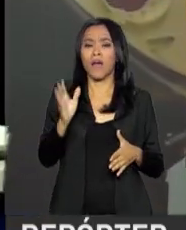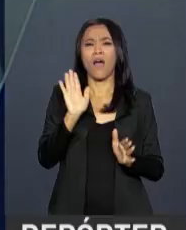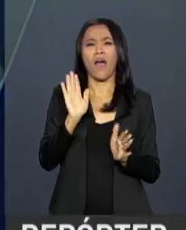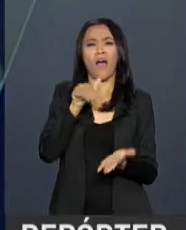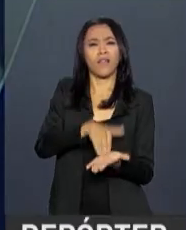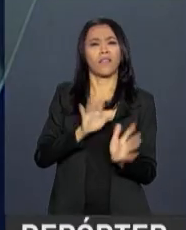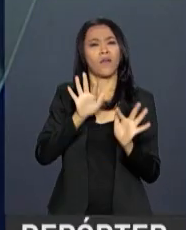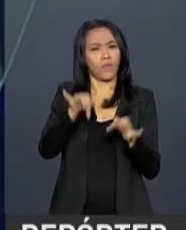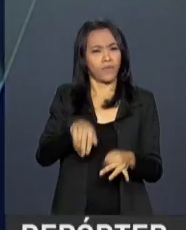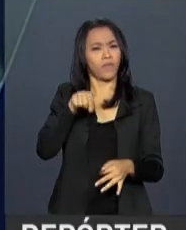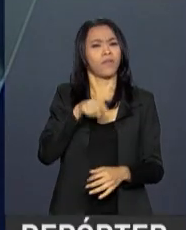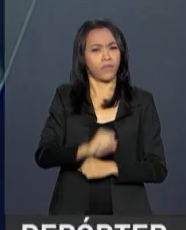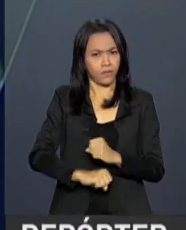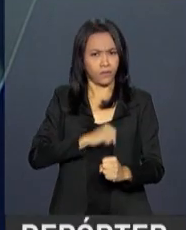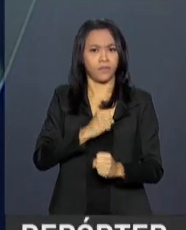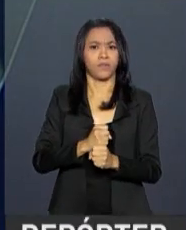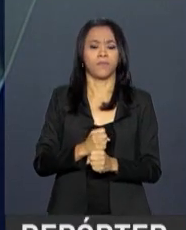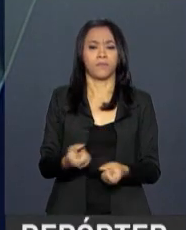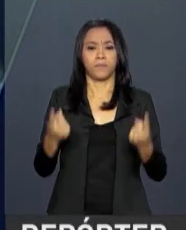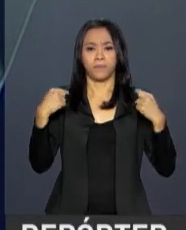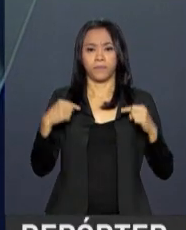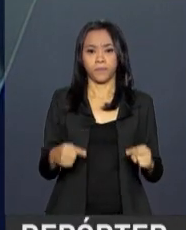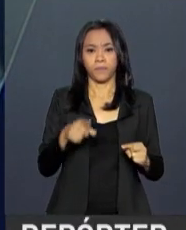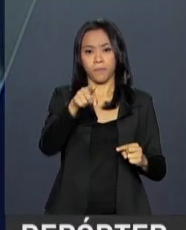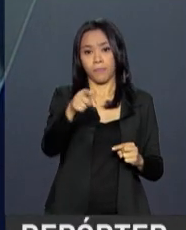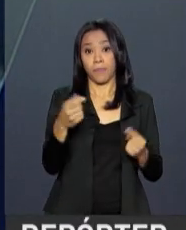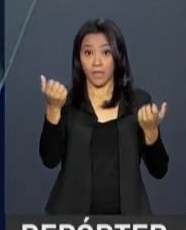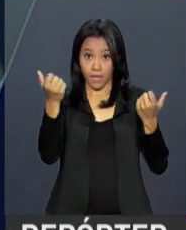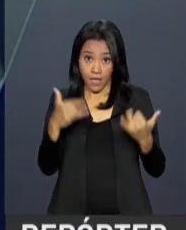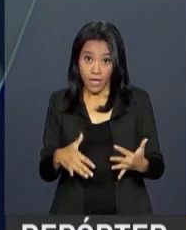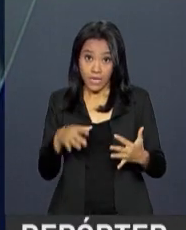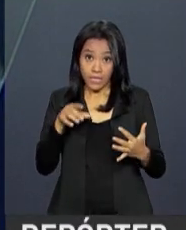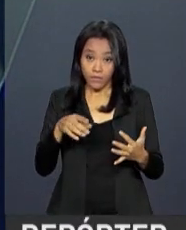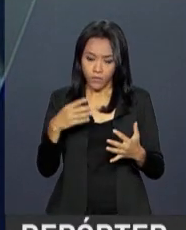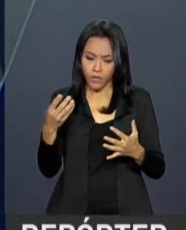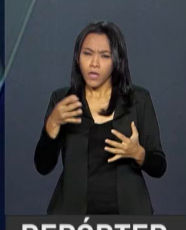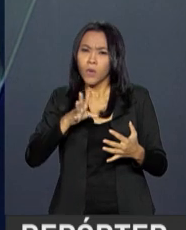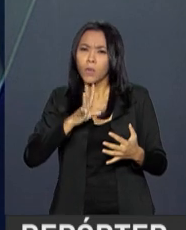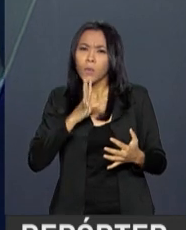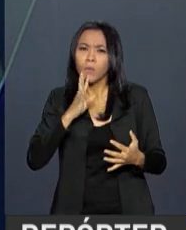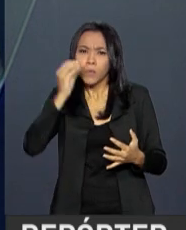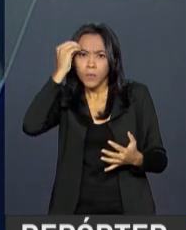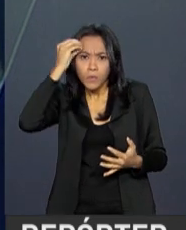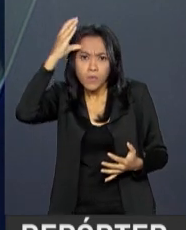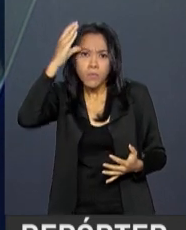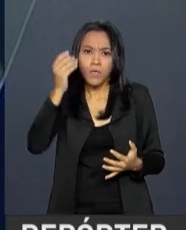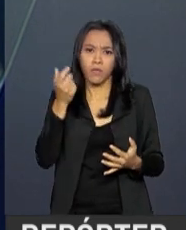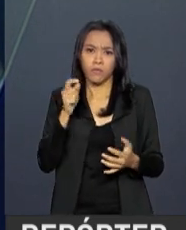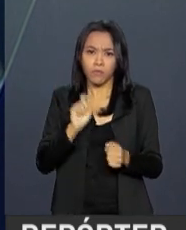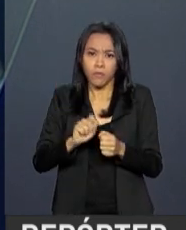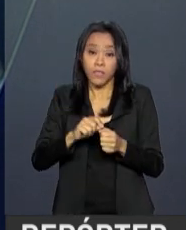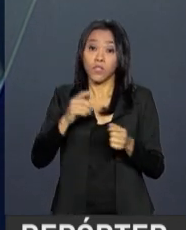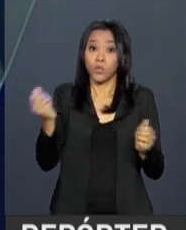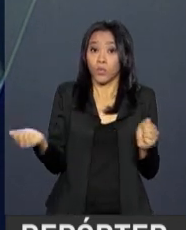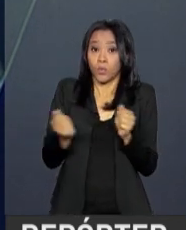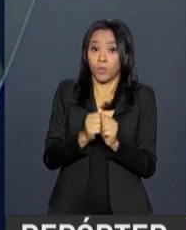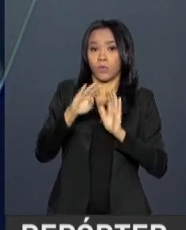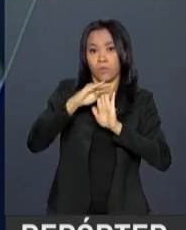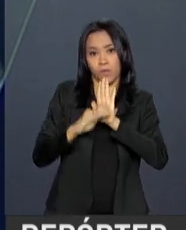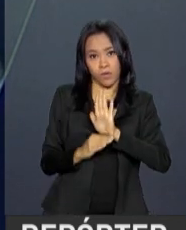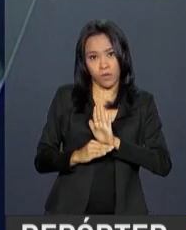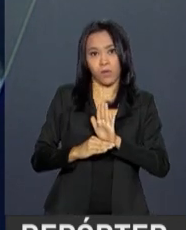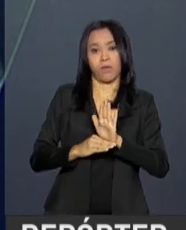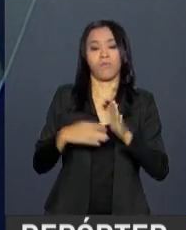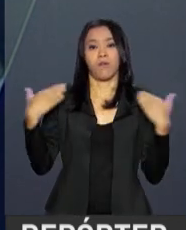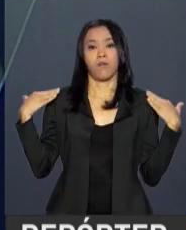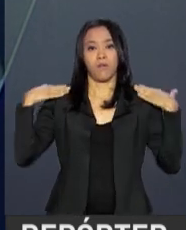deste ano. O PROSUB constitui a base de conhecimento para que, junto com o Programa Nuclear da Marinha,